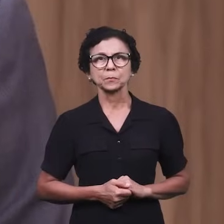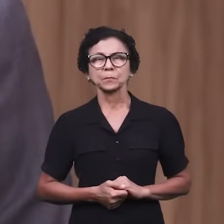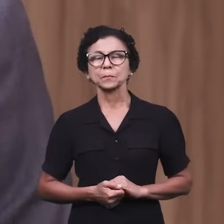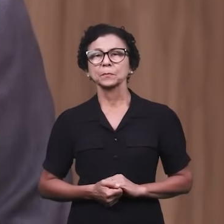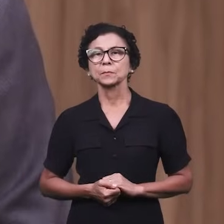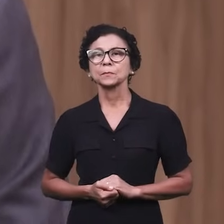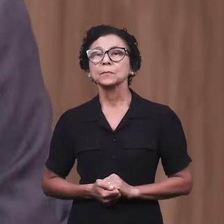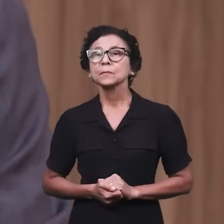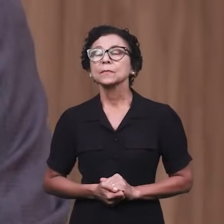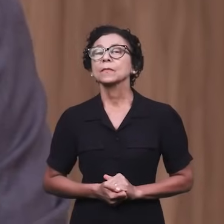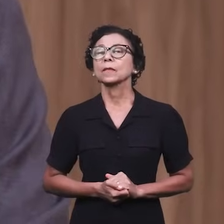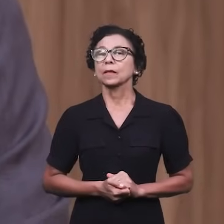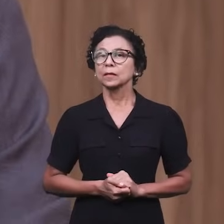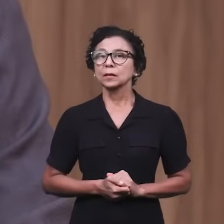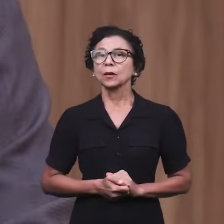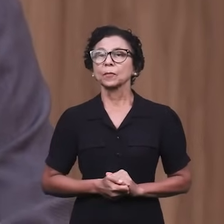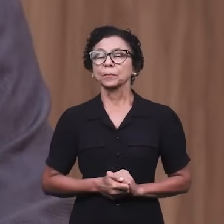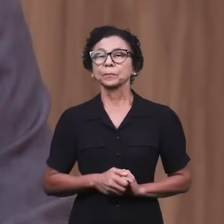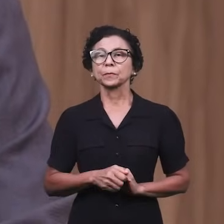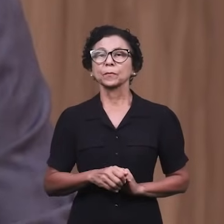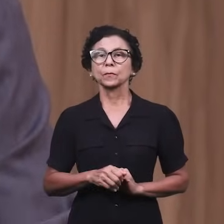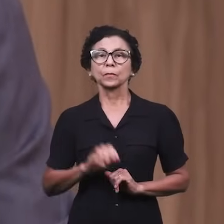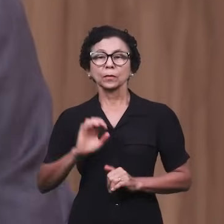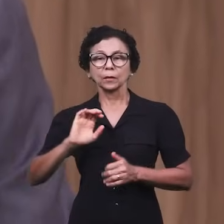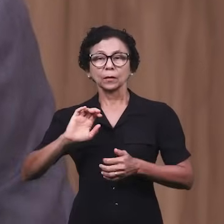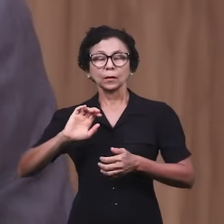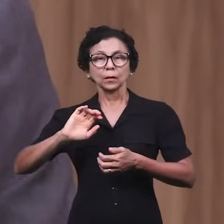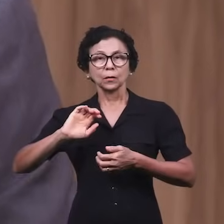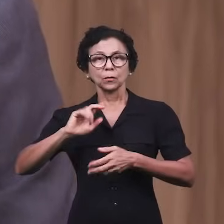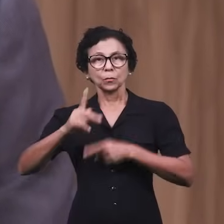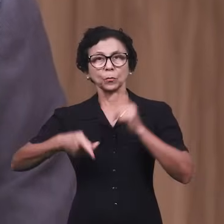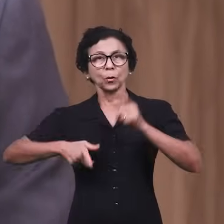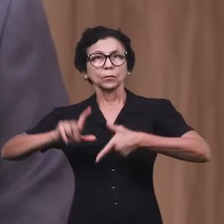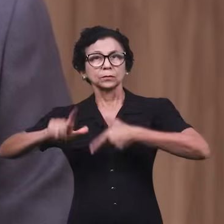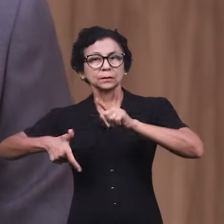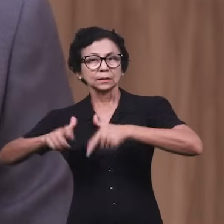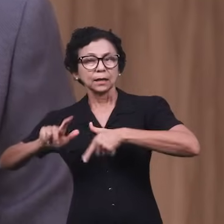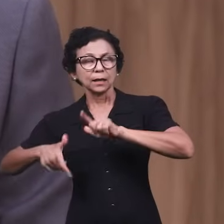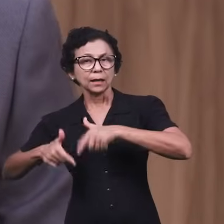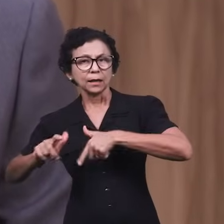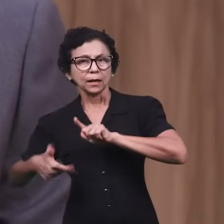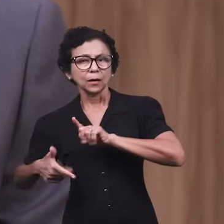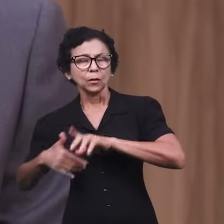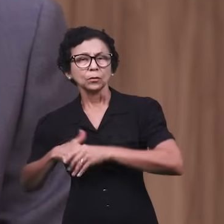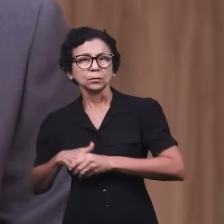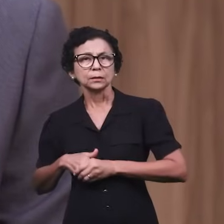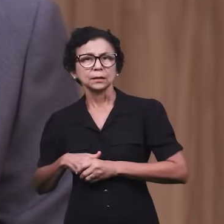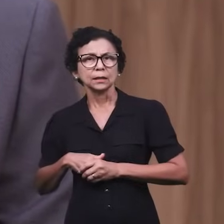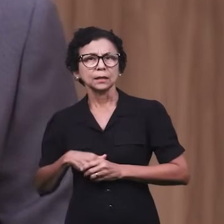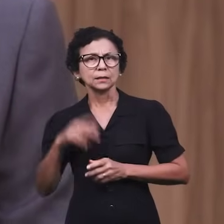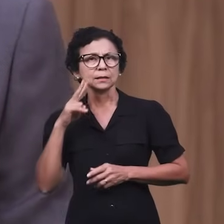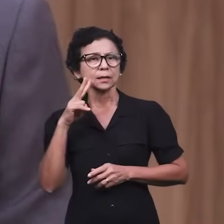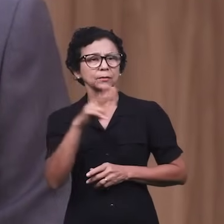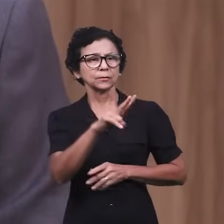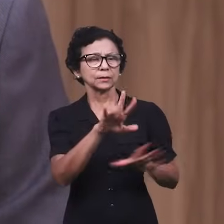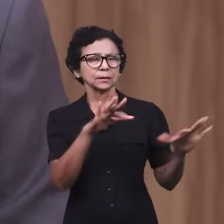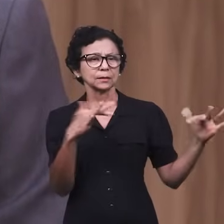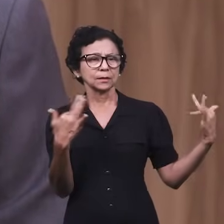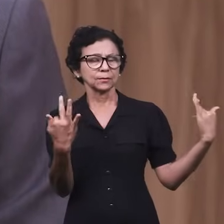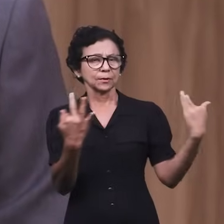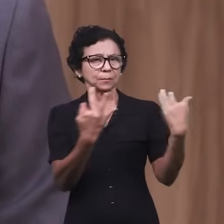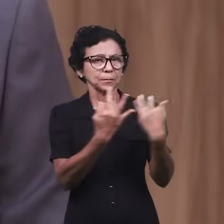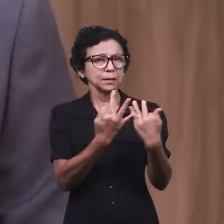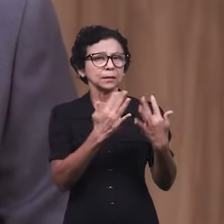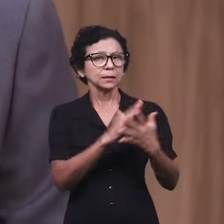estava vendo F eles os O pai já morreu há muito tempo e o pai morreu mas a palavra do pai tinha valor para